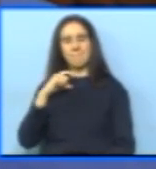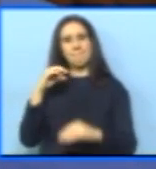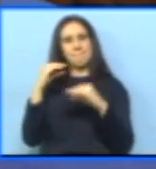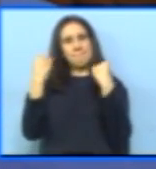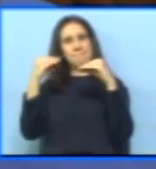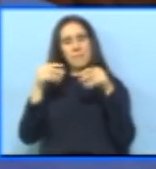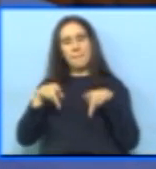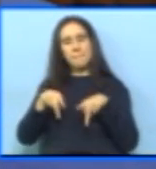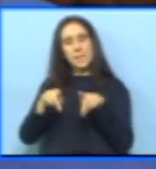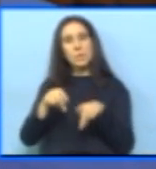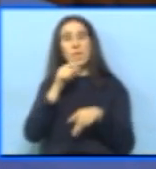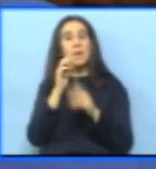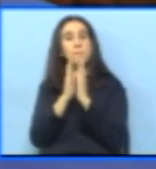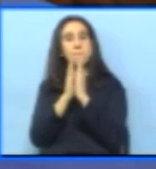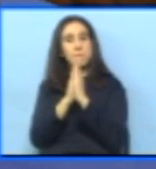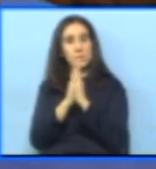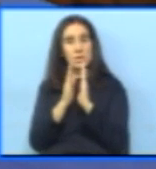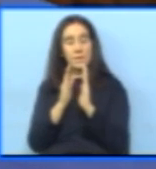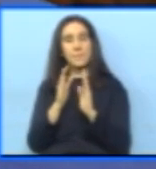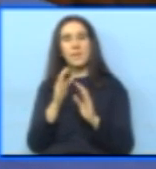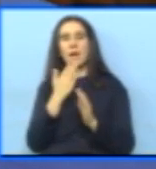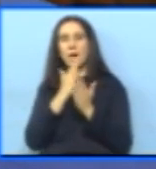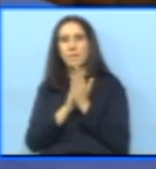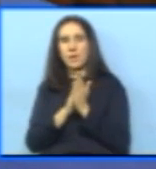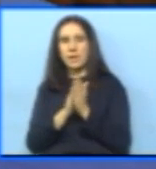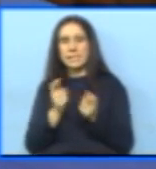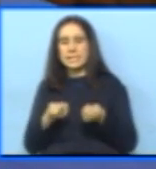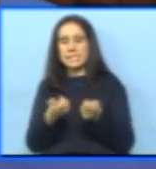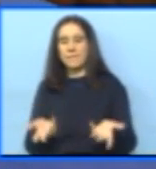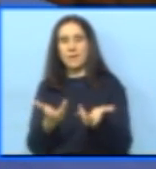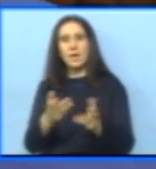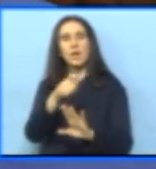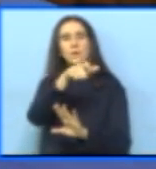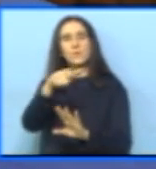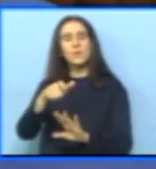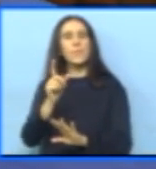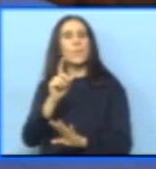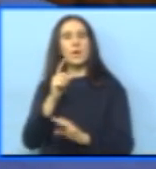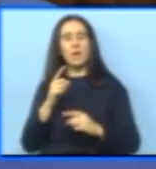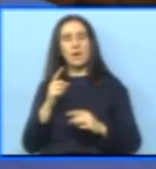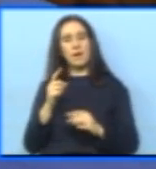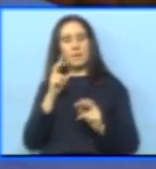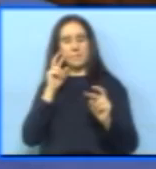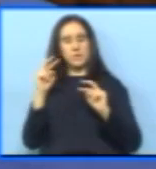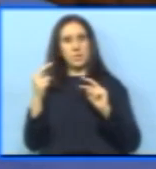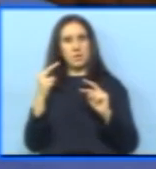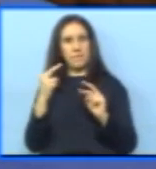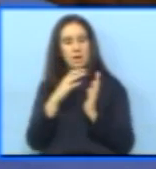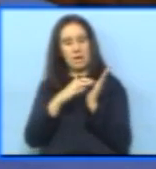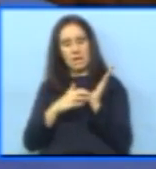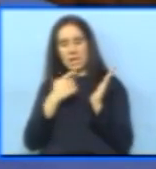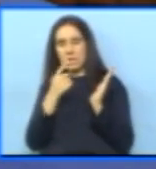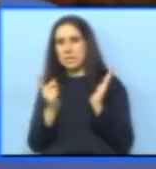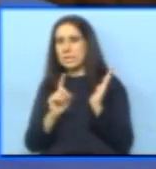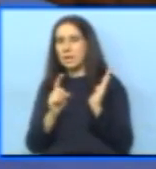os utilizamos nas Eucaristias. Aproveitamos para impingir às pessoas, não a perspectiva daquilo que é o Evangelho, mas